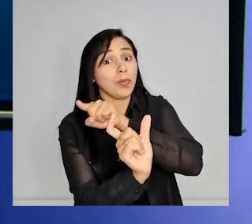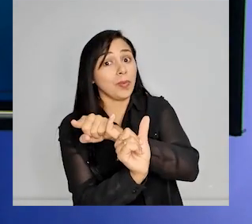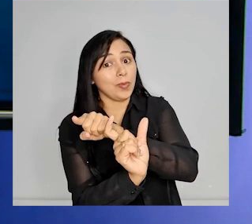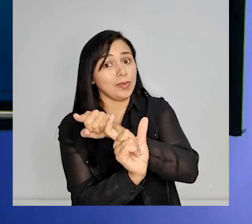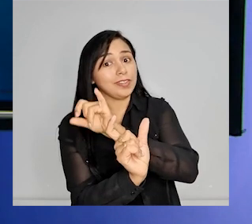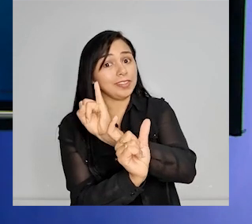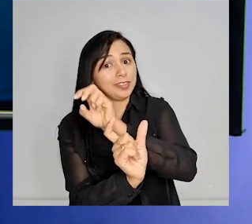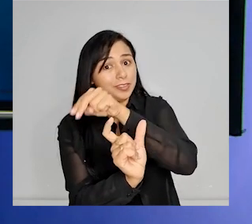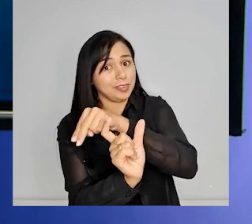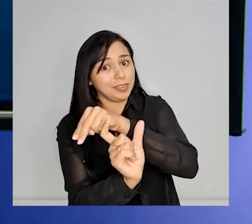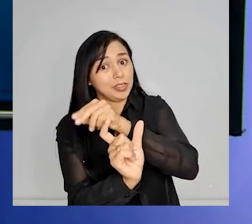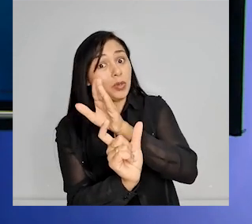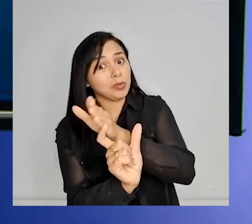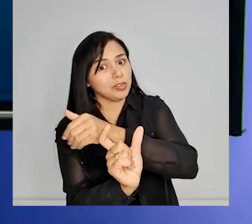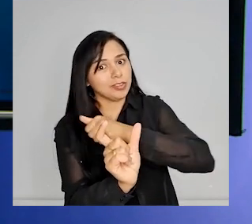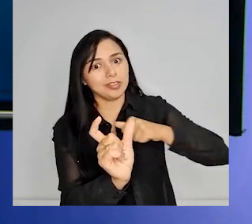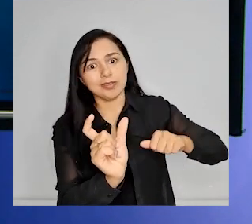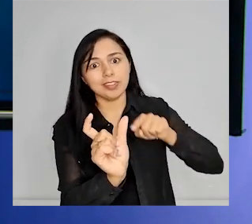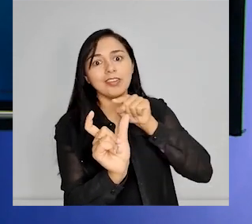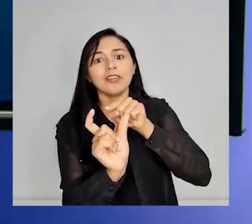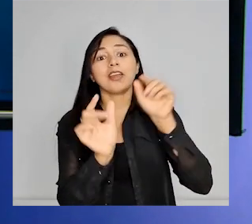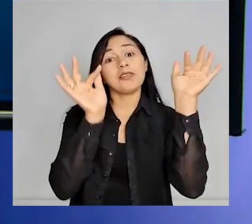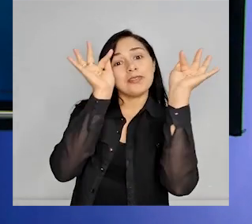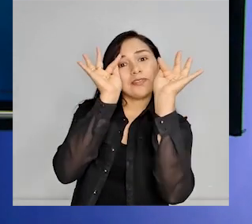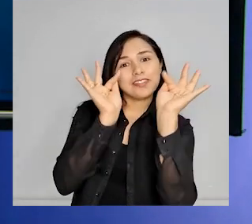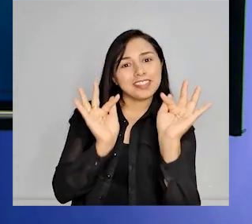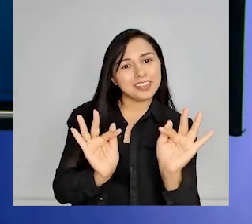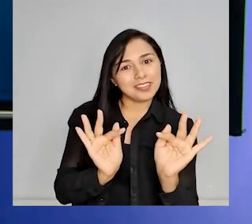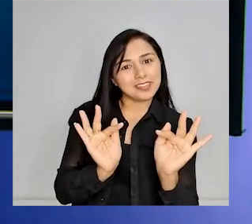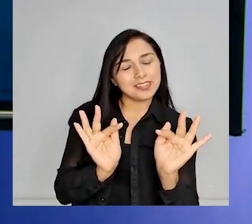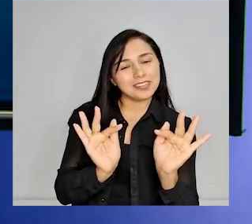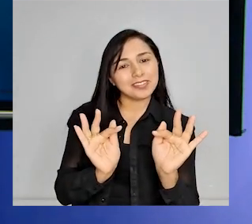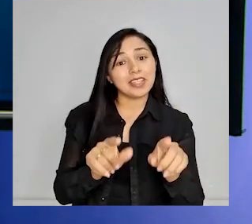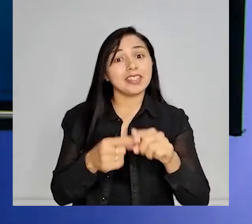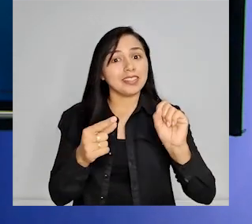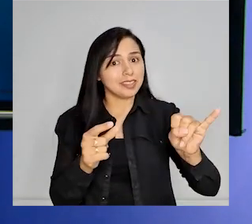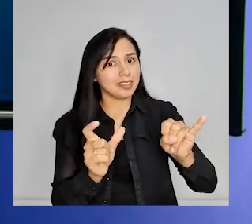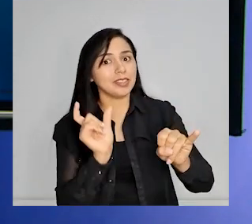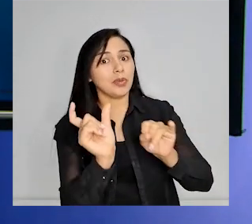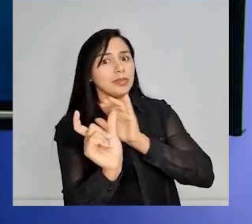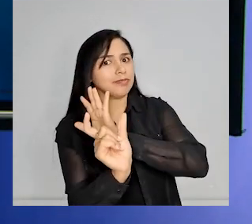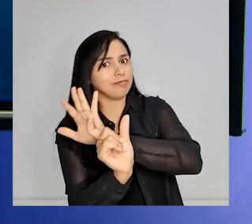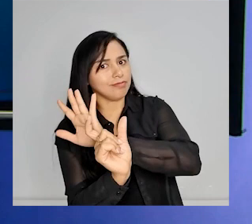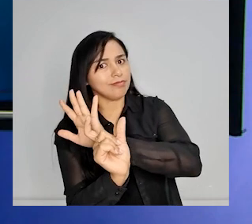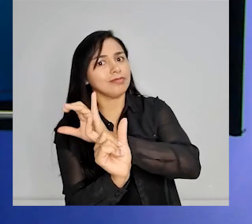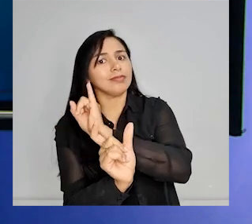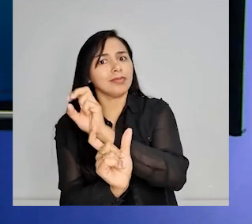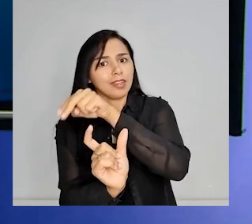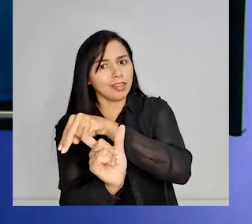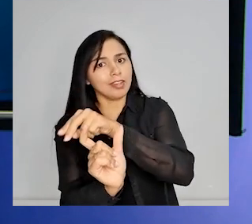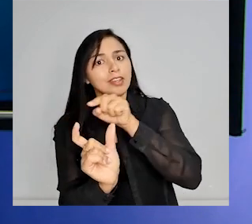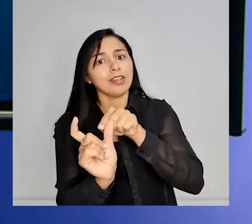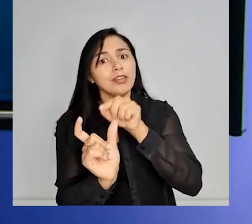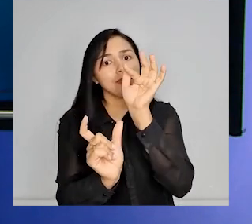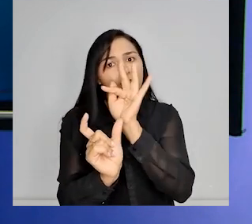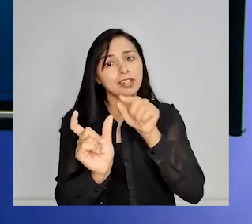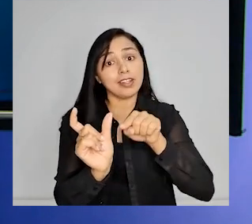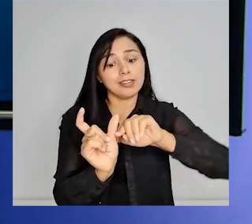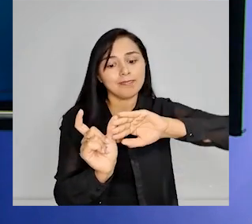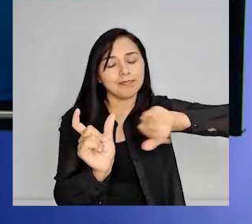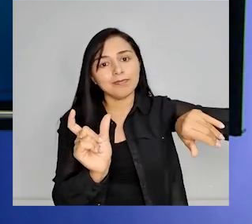in, ainda existe a palavra felizmente. Se eu tirar o sufixo mente, ainda existirá a